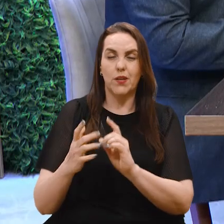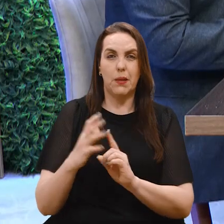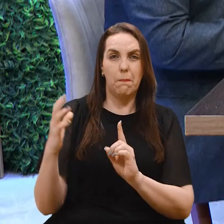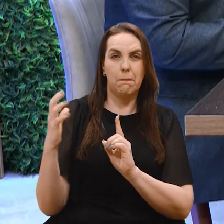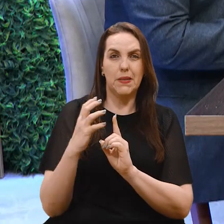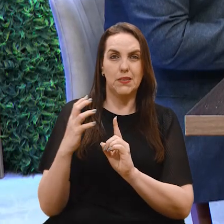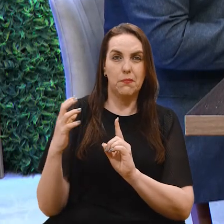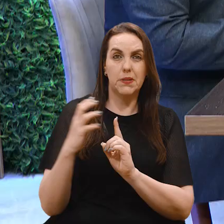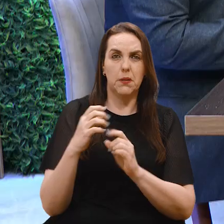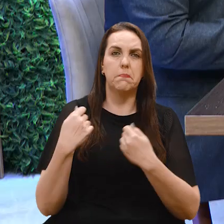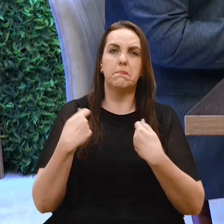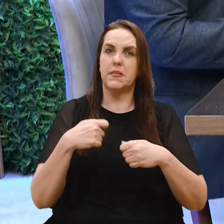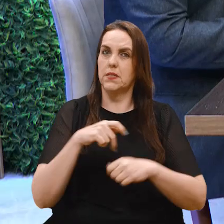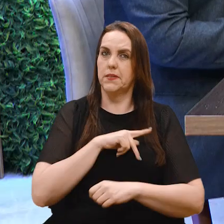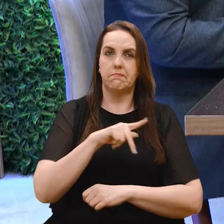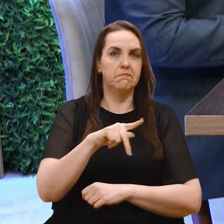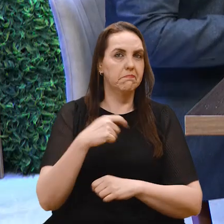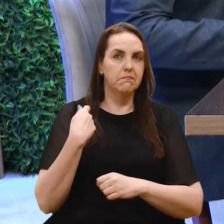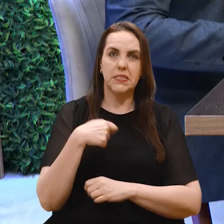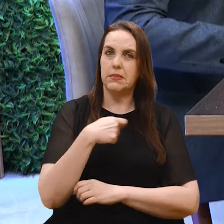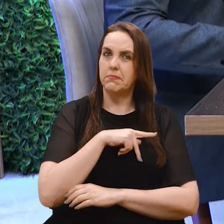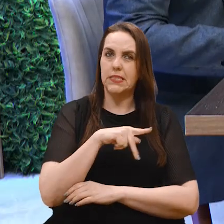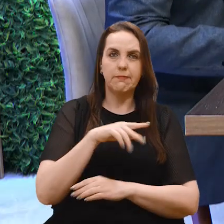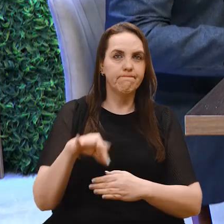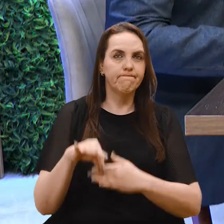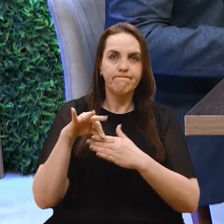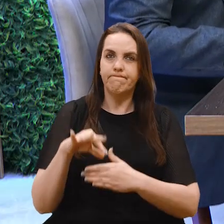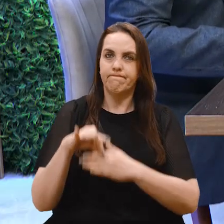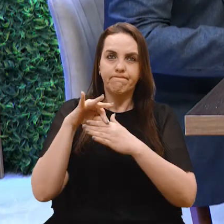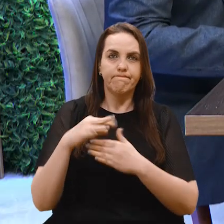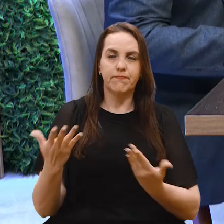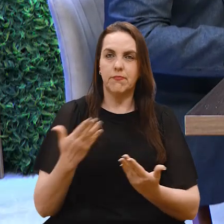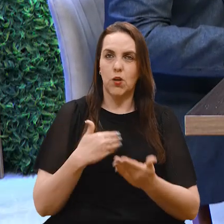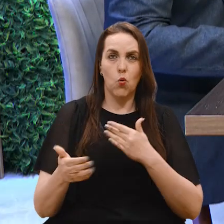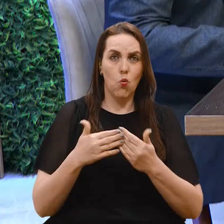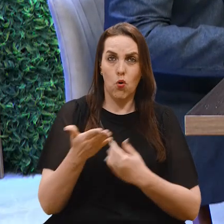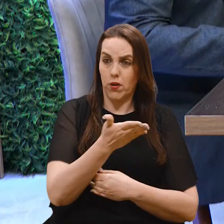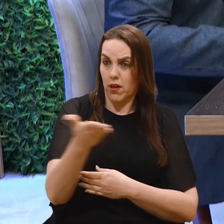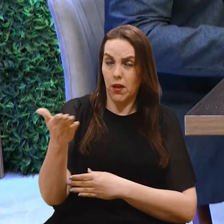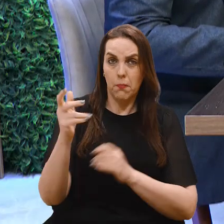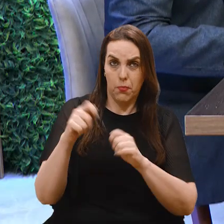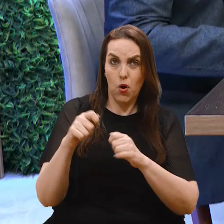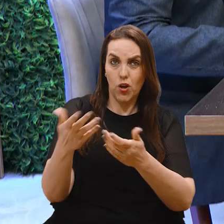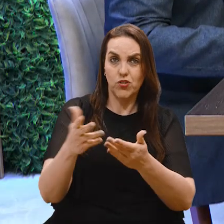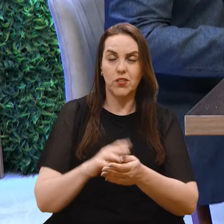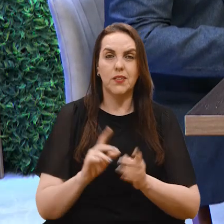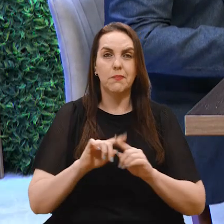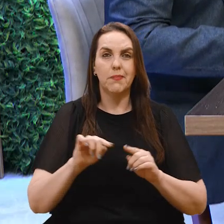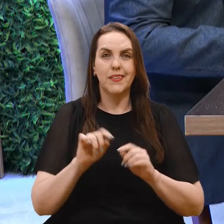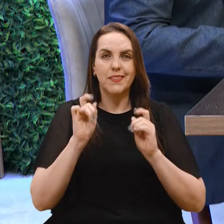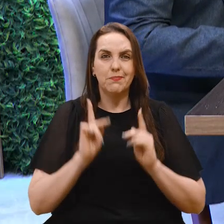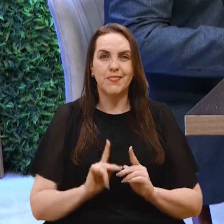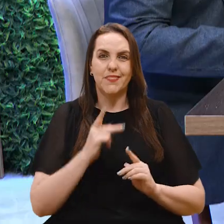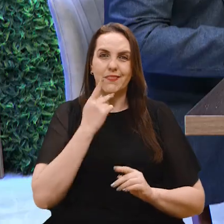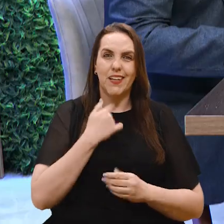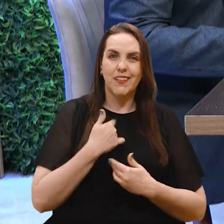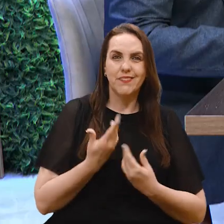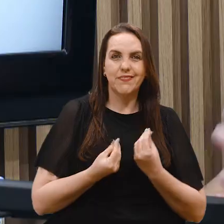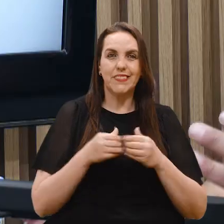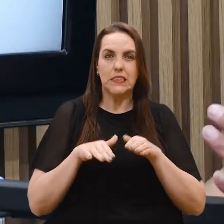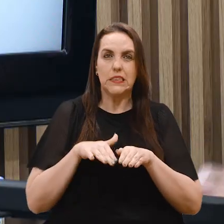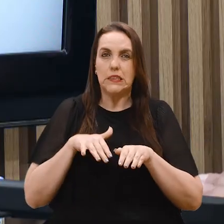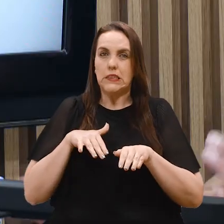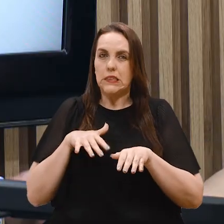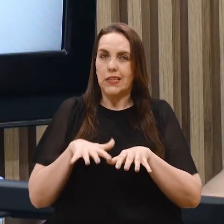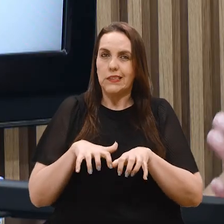tinha que ter um presidente na liderança. Eu disse, cara, mas qualquer um de vocês pode ser, entendeu? Vou continuar ajudando, só que aí o pessoal é aquela coisa, né? Dá o passo para trás, quem